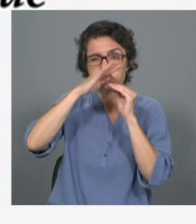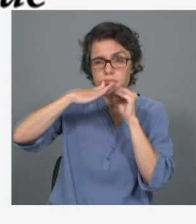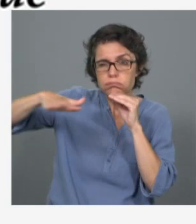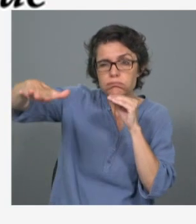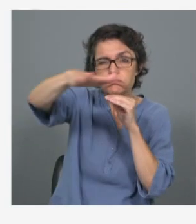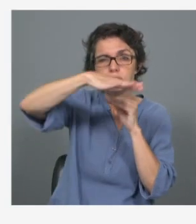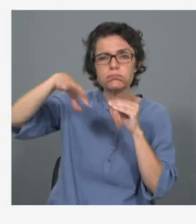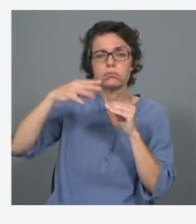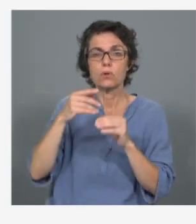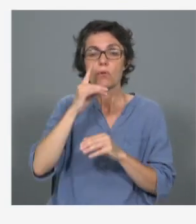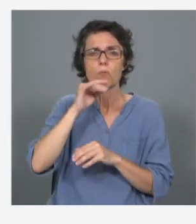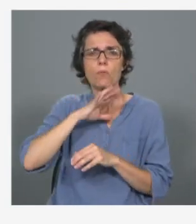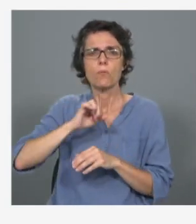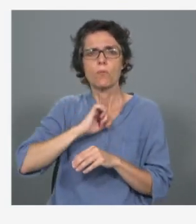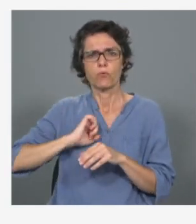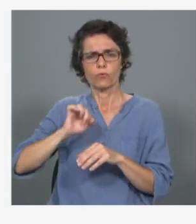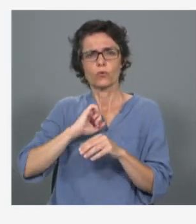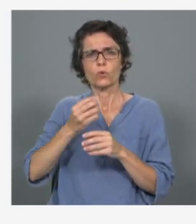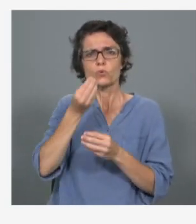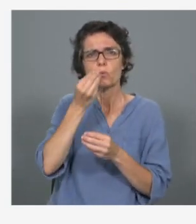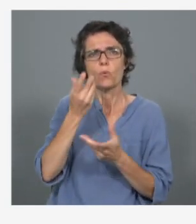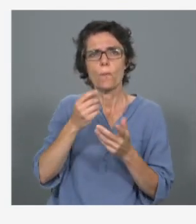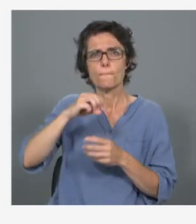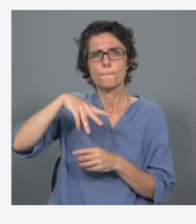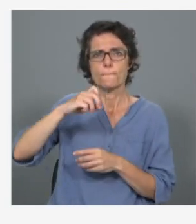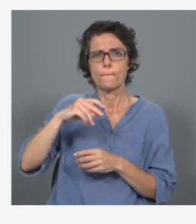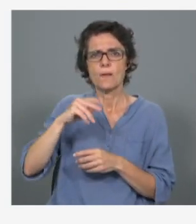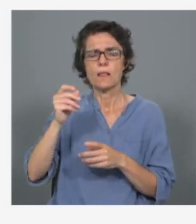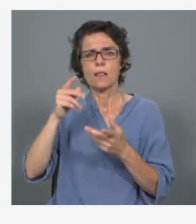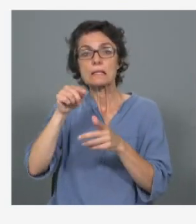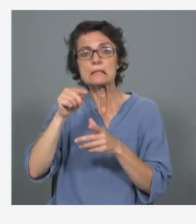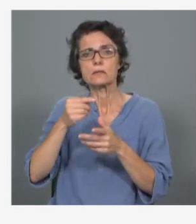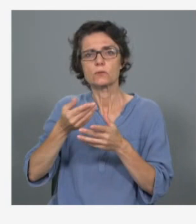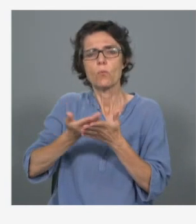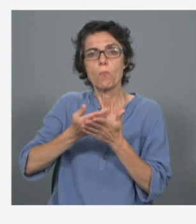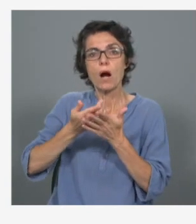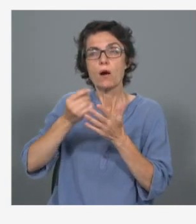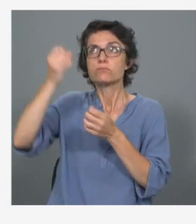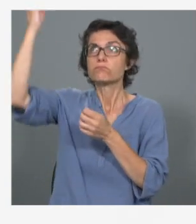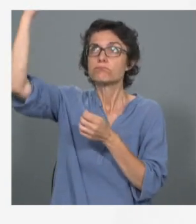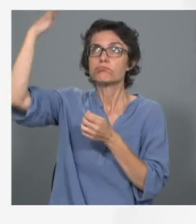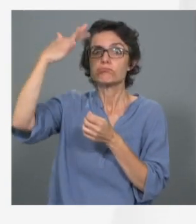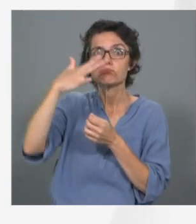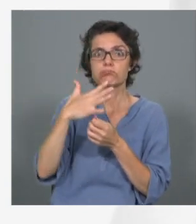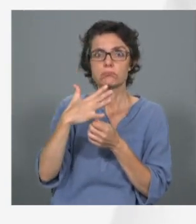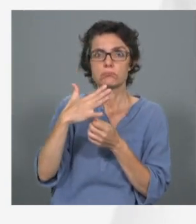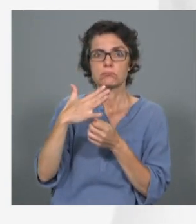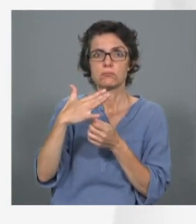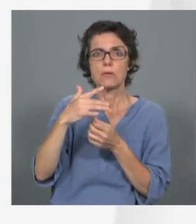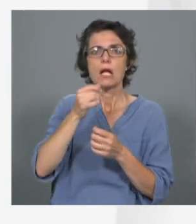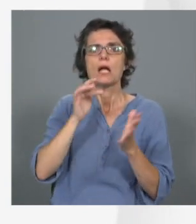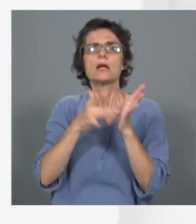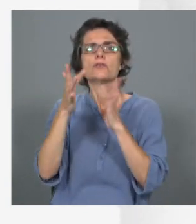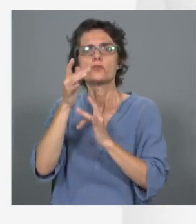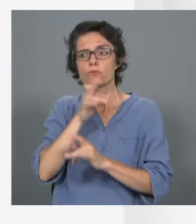pais comeram o maná, conforme está escrito. Deu-lhes a comer um pão que veio do céu. Jesus